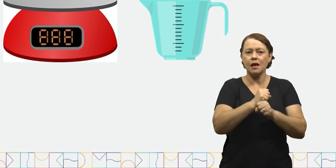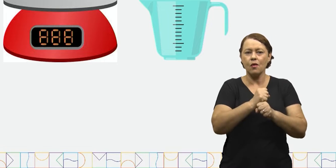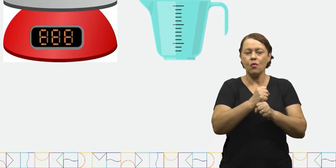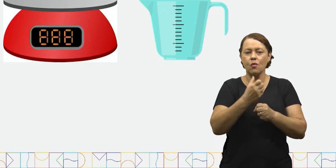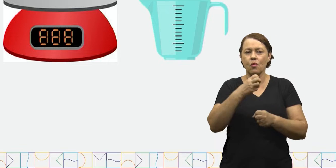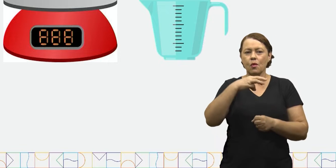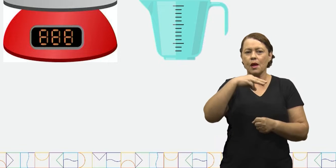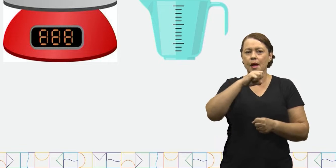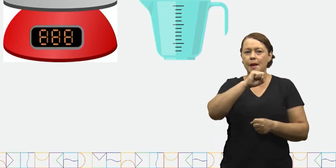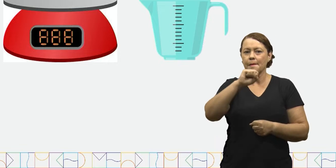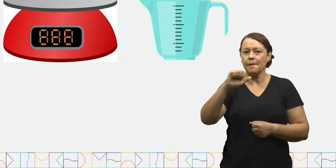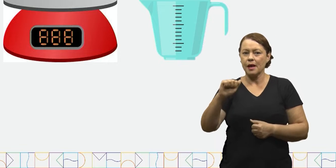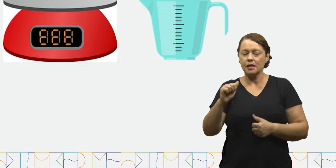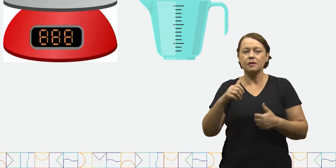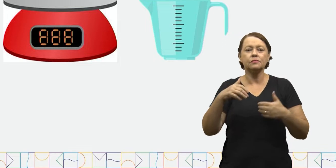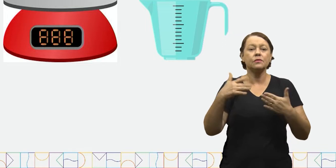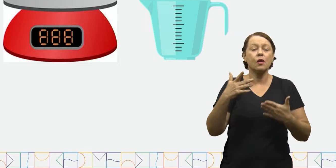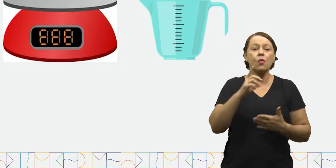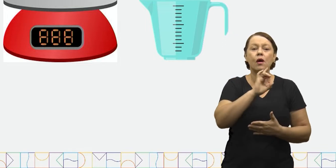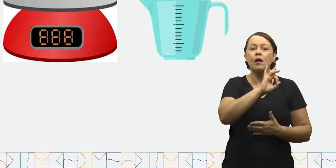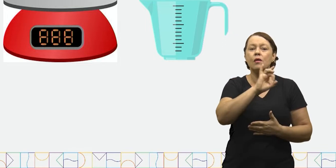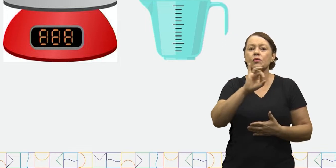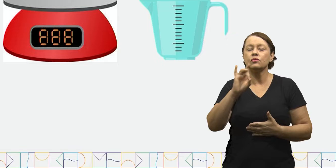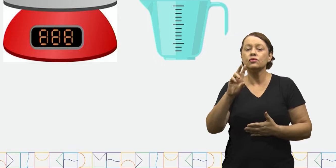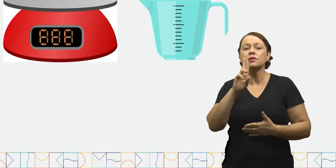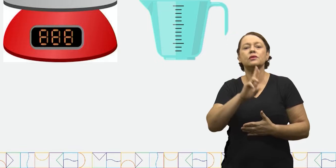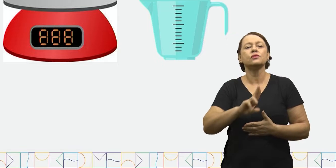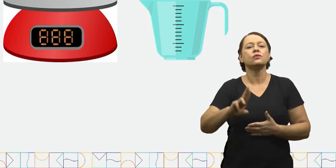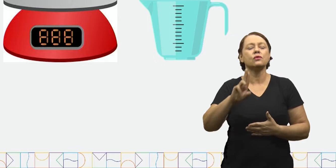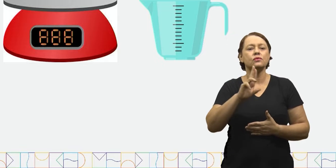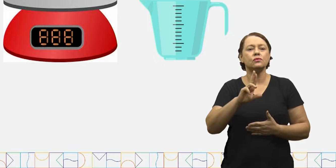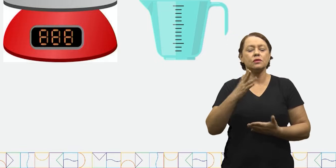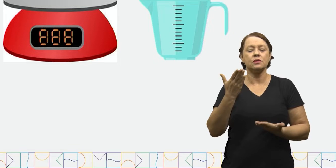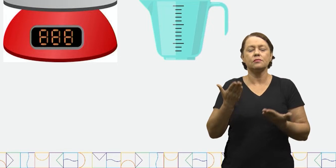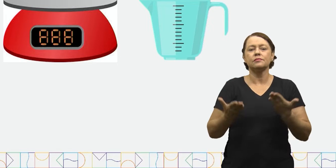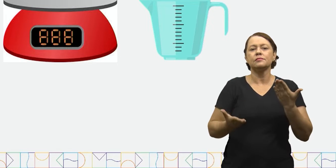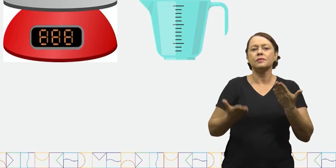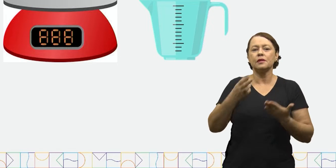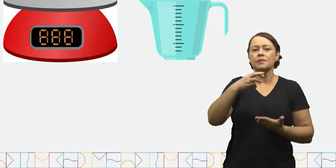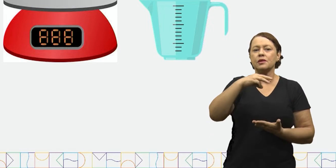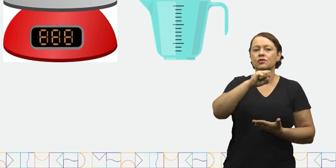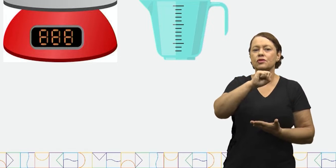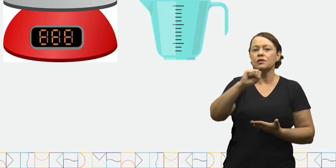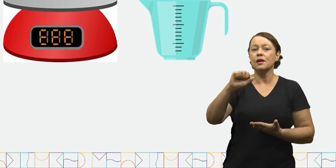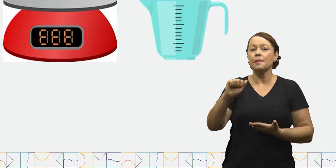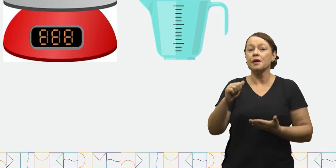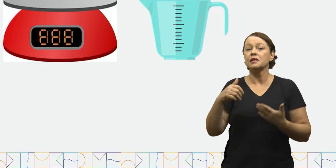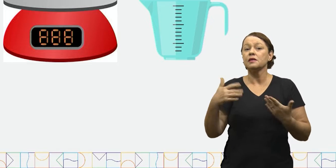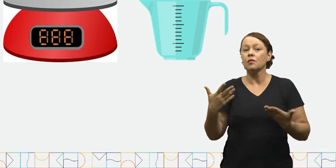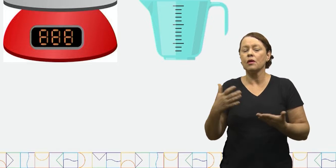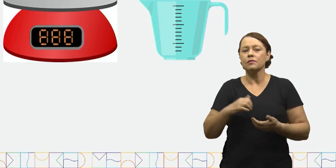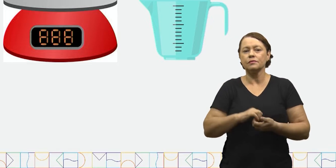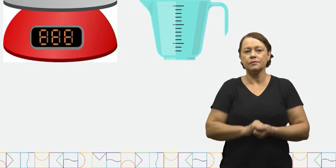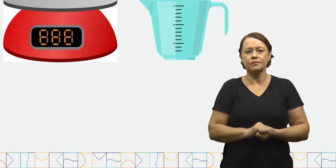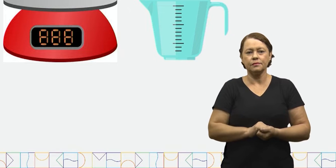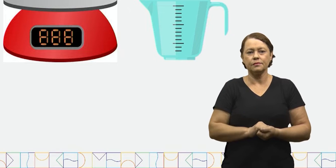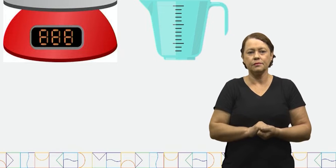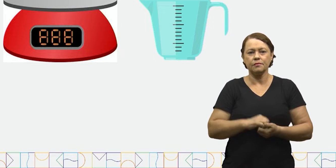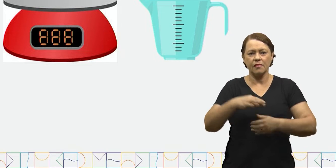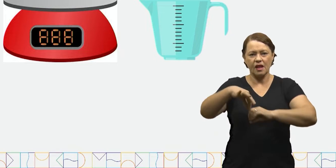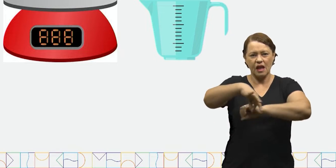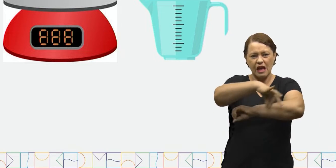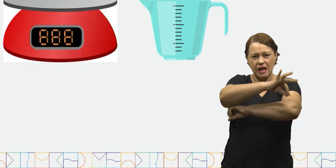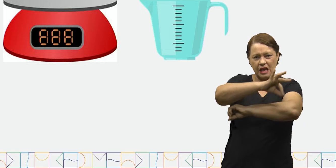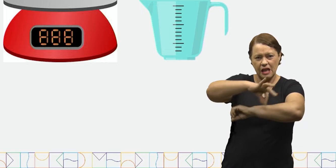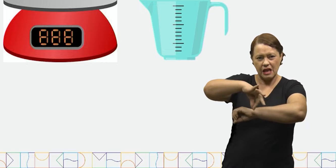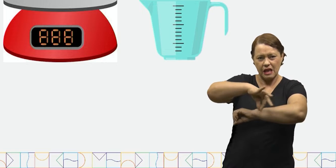medidas. Qual desses usamos para medir a massa? Letra A,